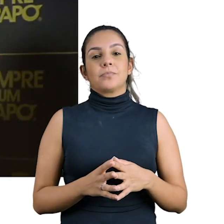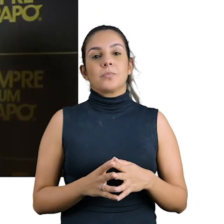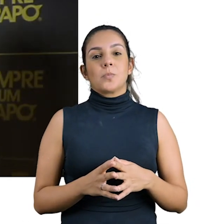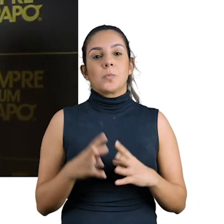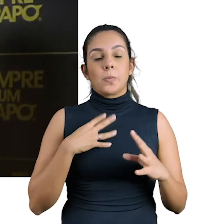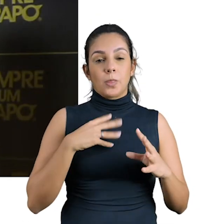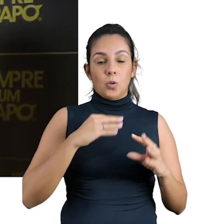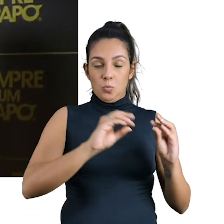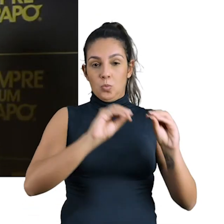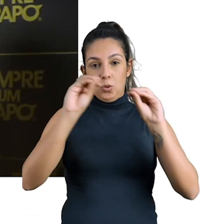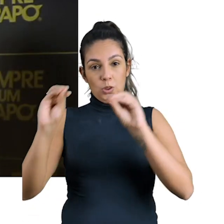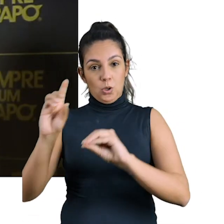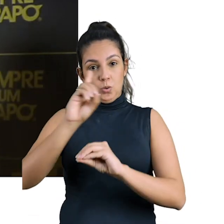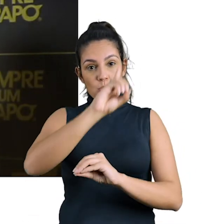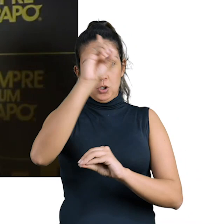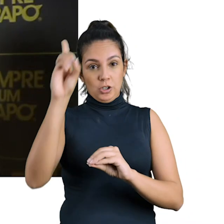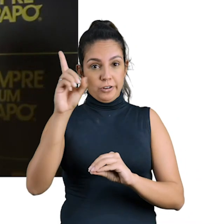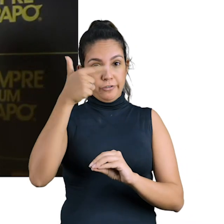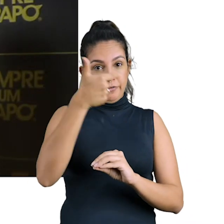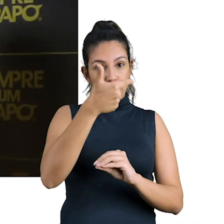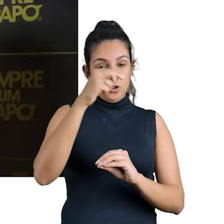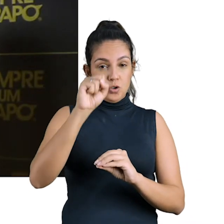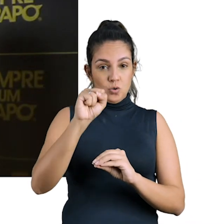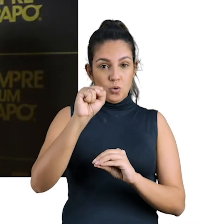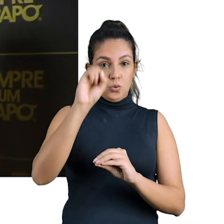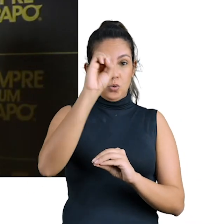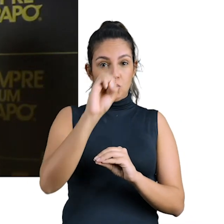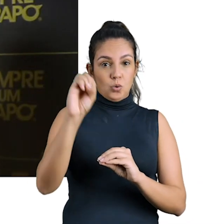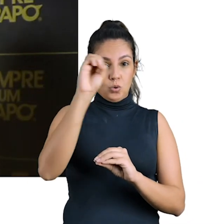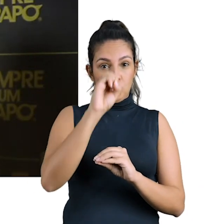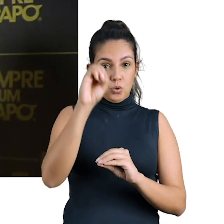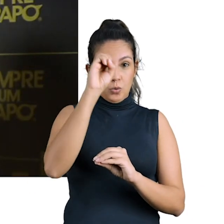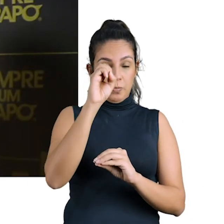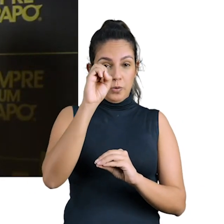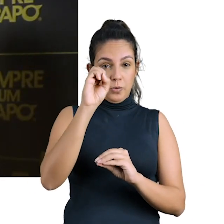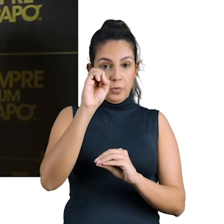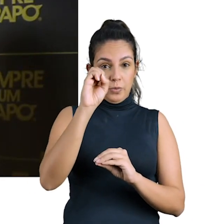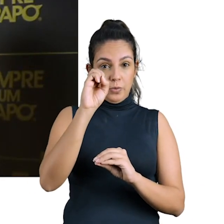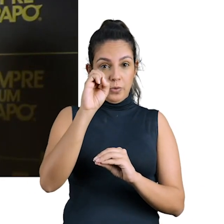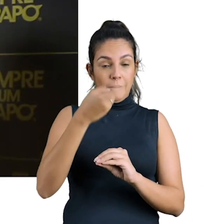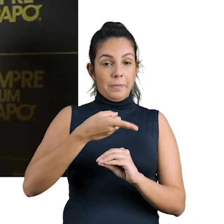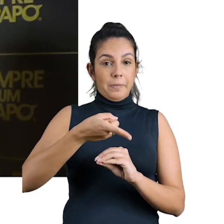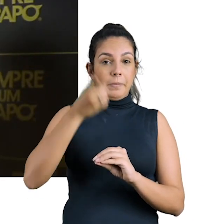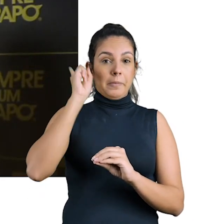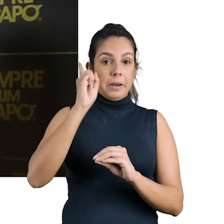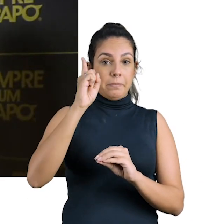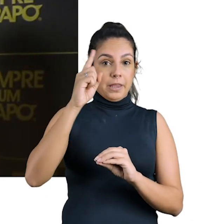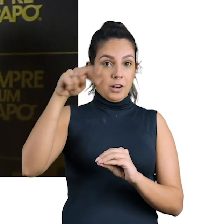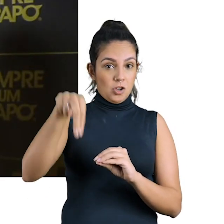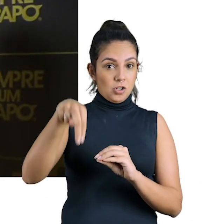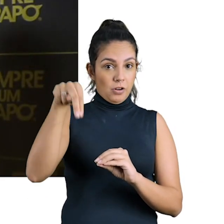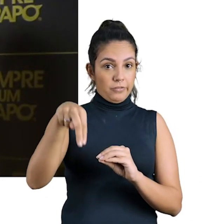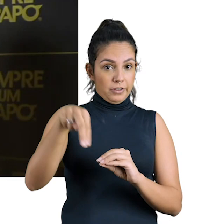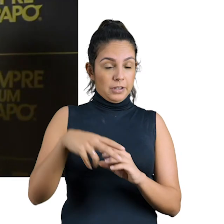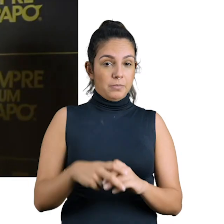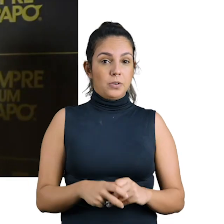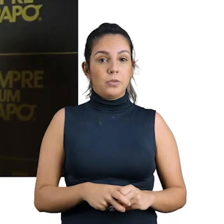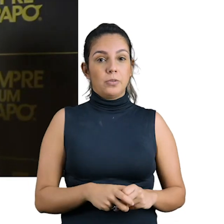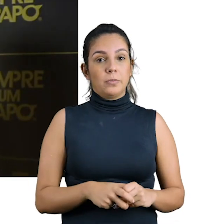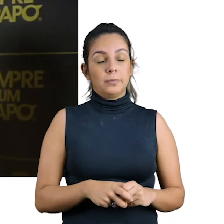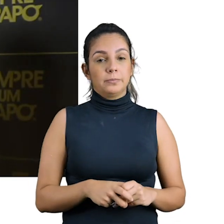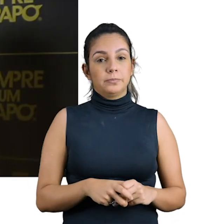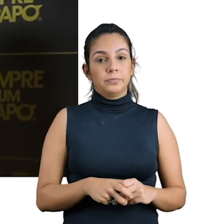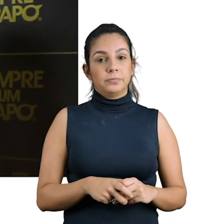Eu transferi para o período entre 28 de outubro e 1º de novembro, lá em Araxá, no FLI